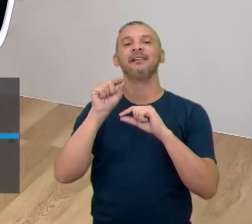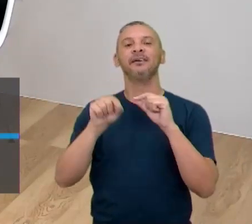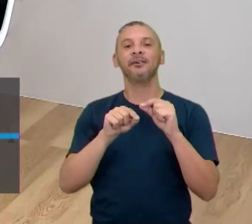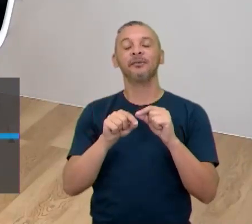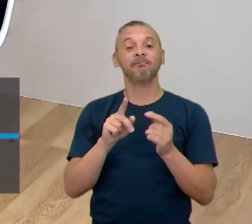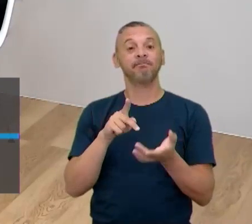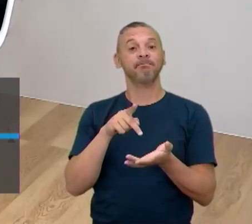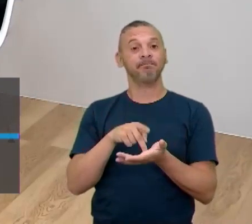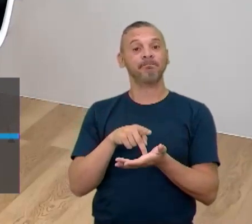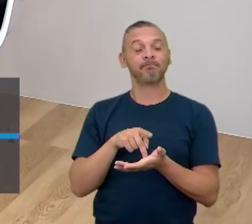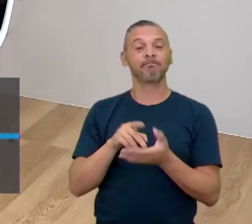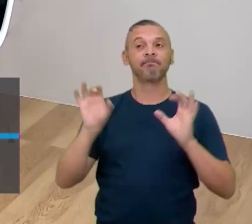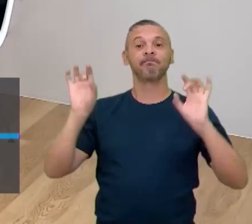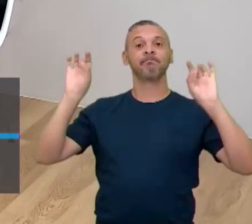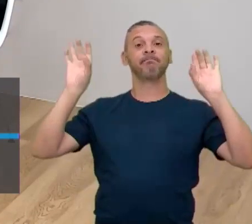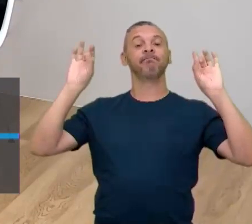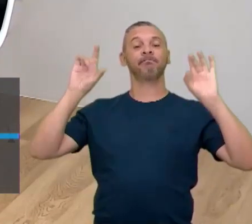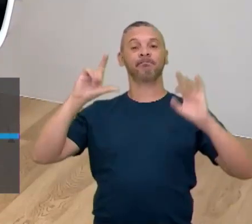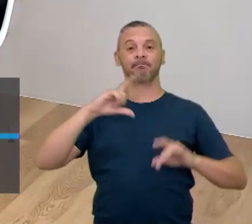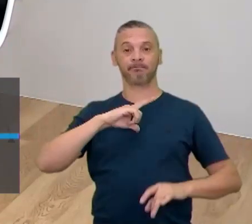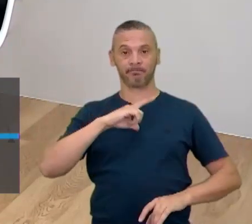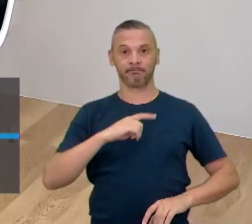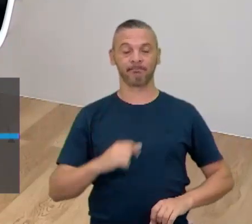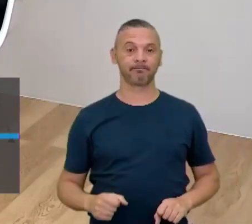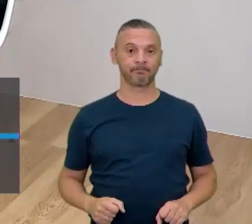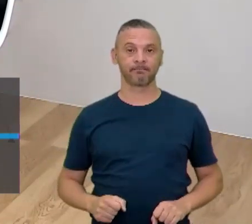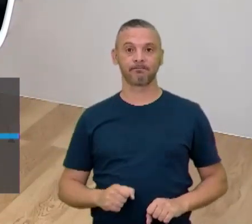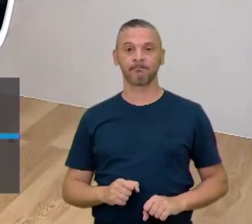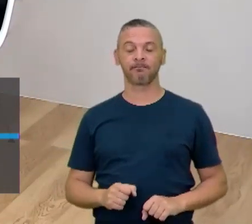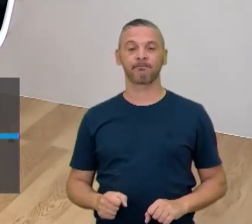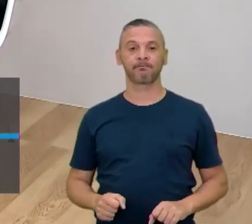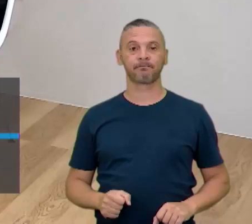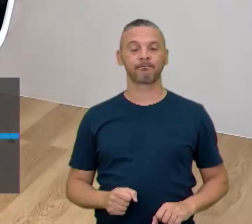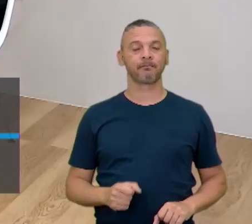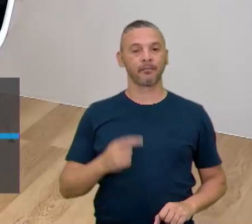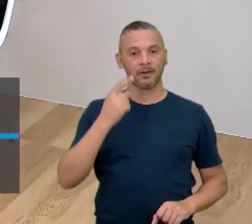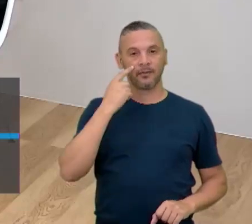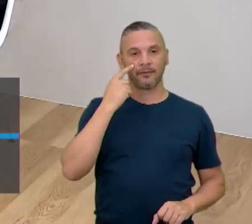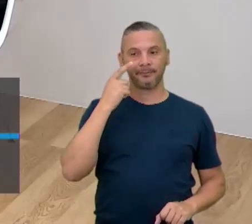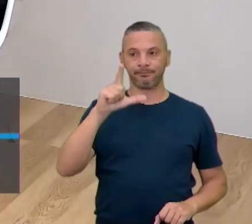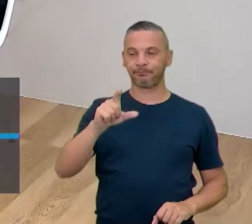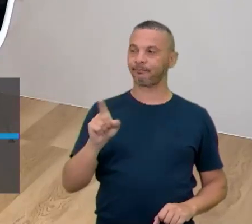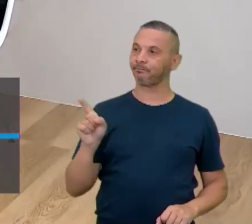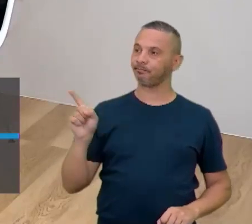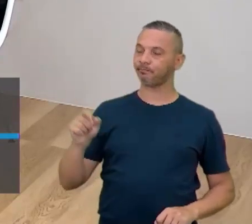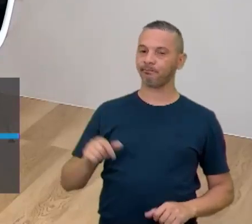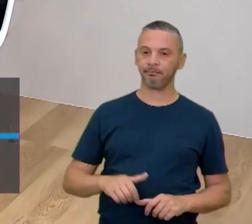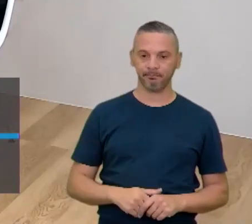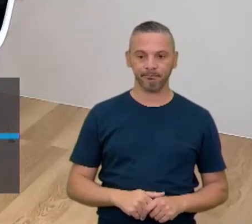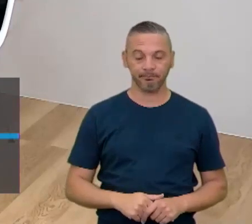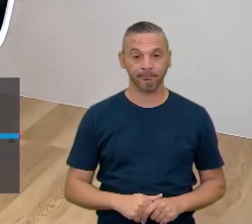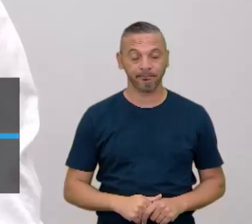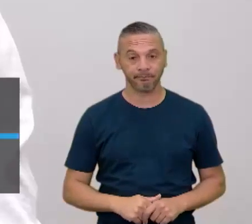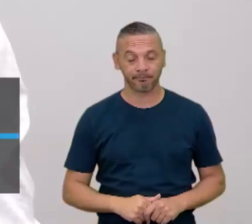raro, muito precioso para ser jogado fora. Sim. Né? Olha lá, Esses legados, vocês